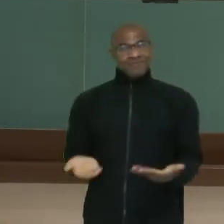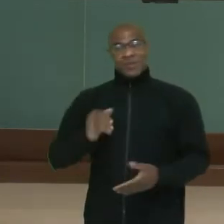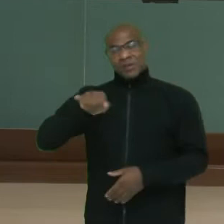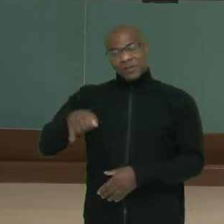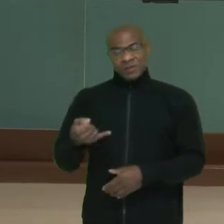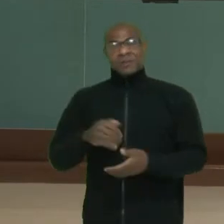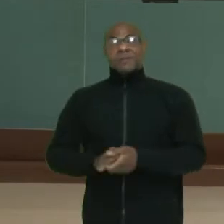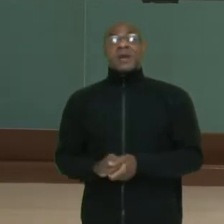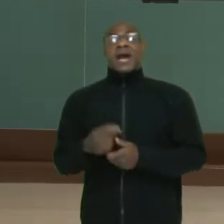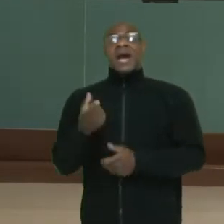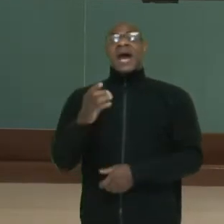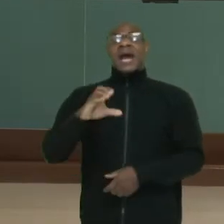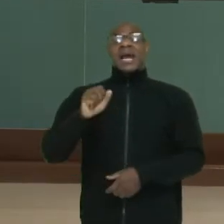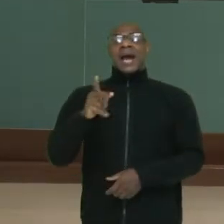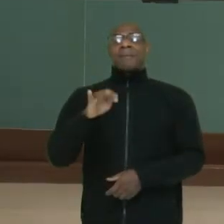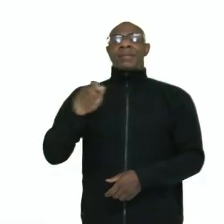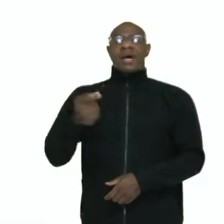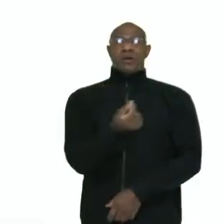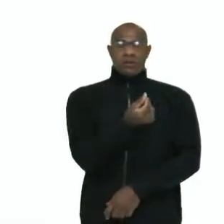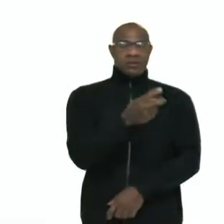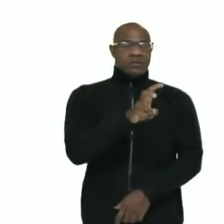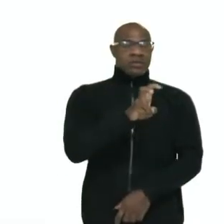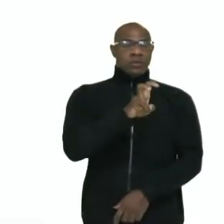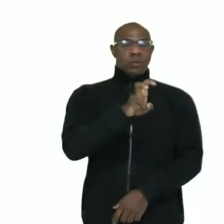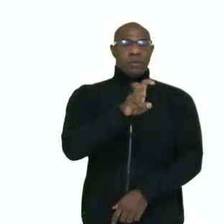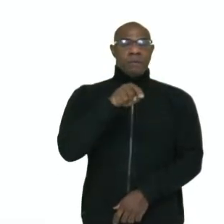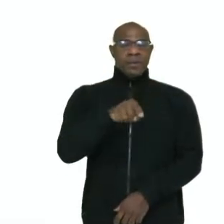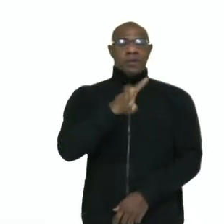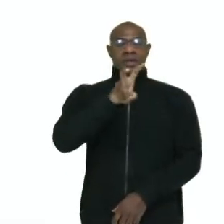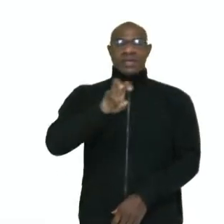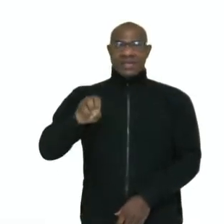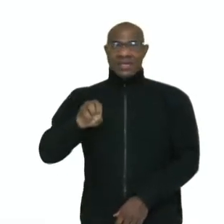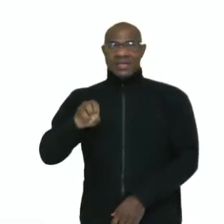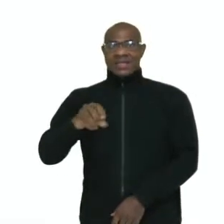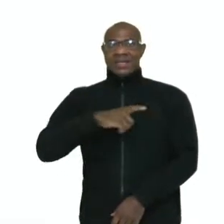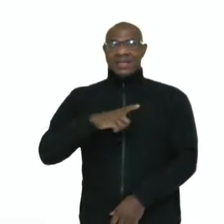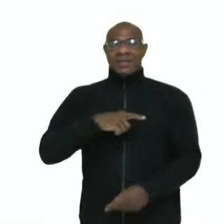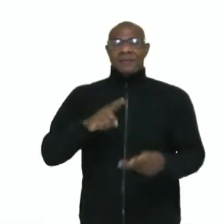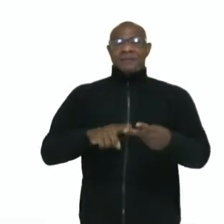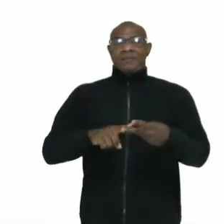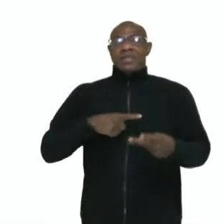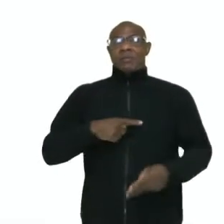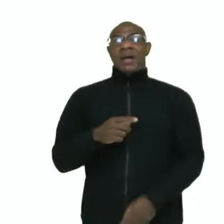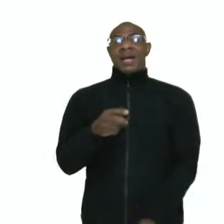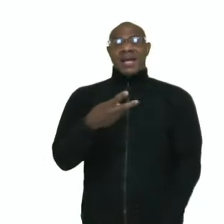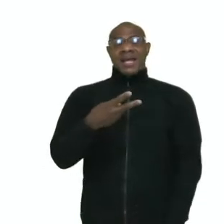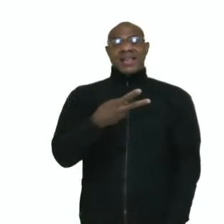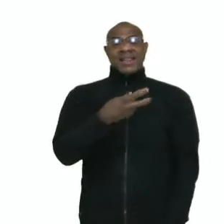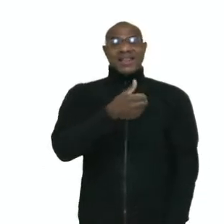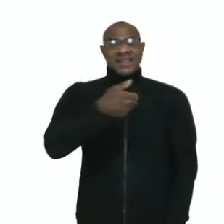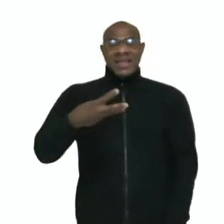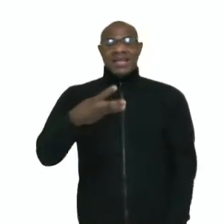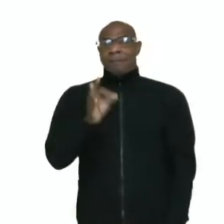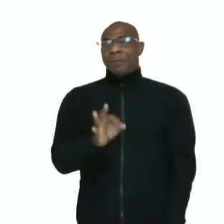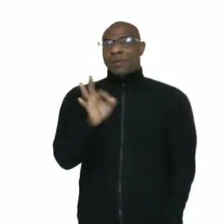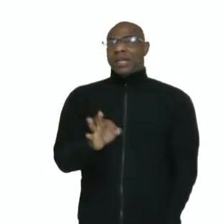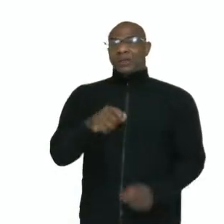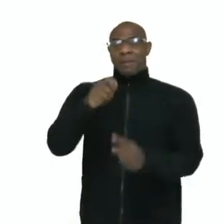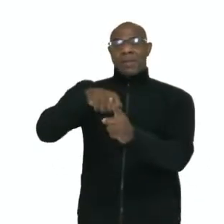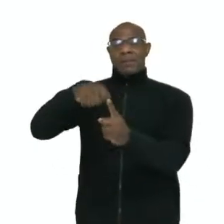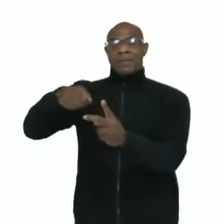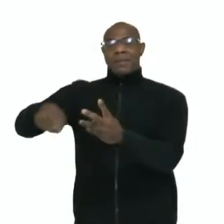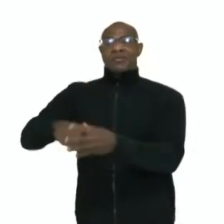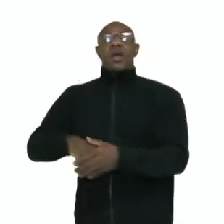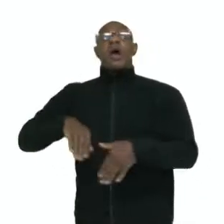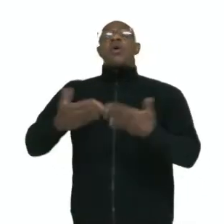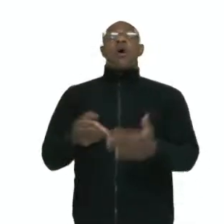Sobre um capital de 5.500, incidirá uma taxa de 13% ao mês. Qual o valor do juro